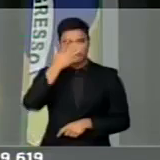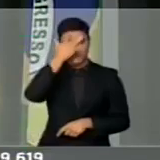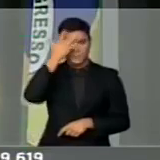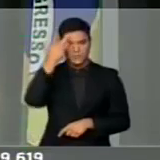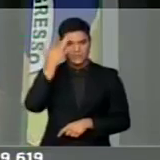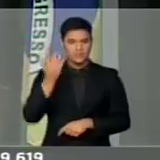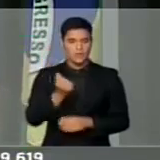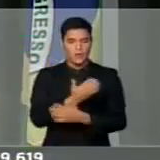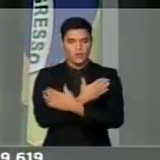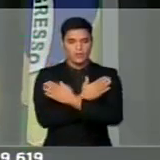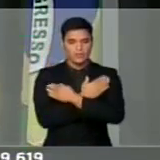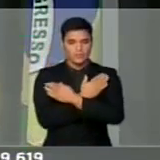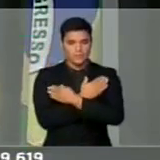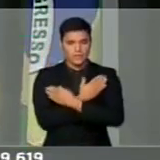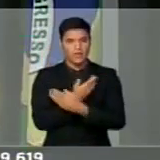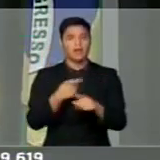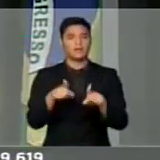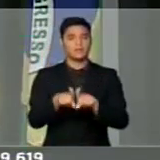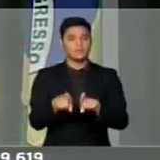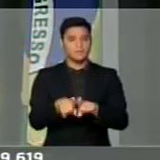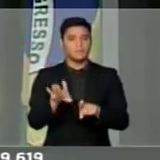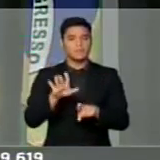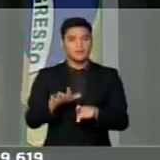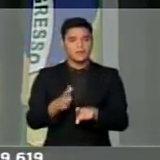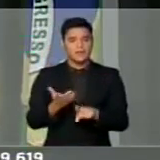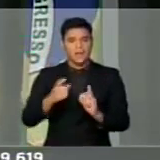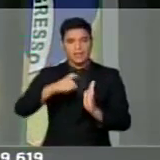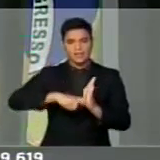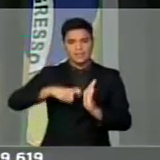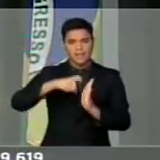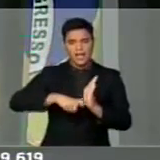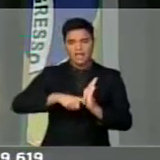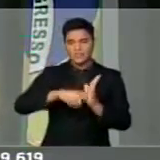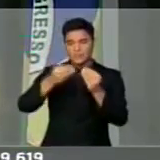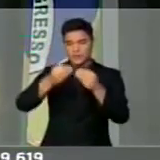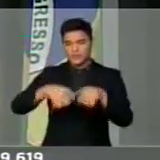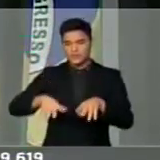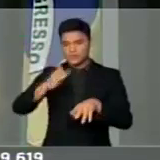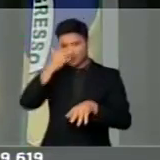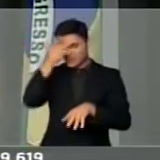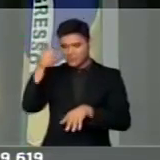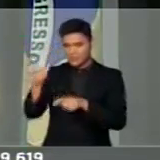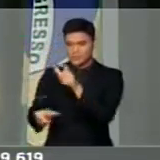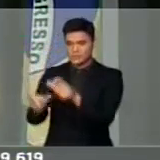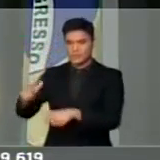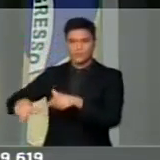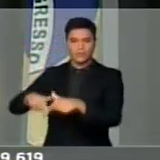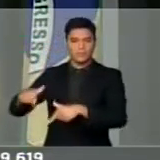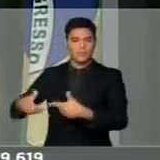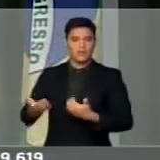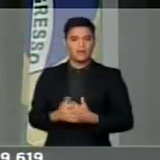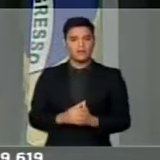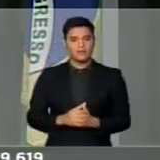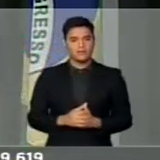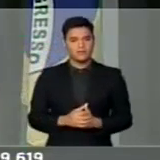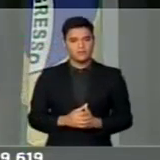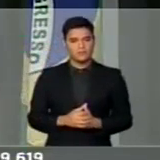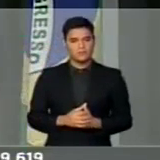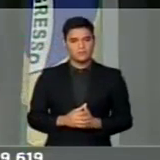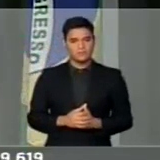só eleva, a inflação, que é inimiga do trabalhador, voltou, a taxa de juros é inimiga do